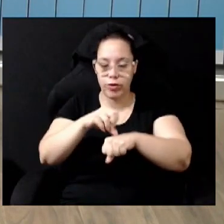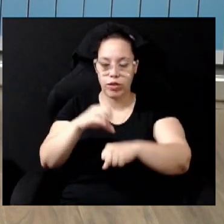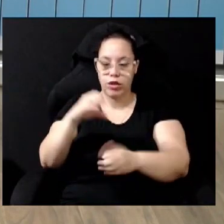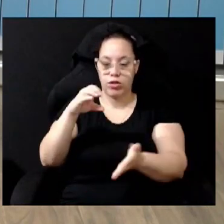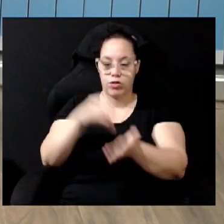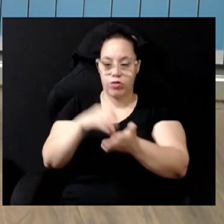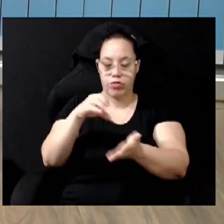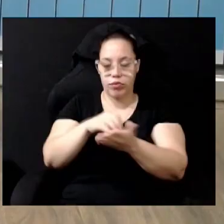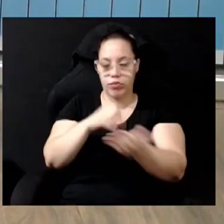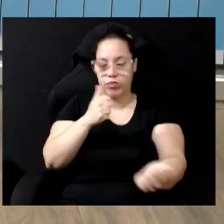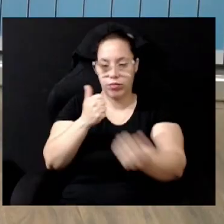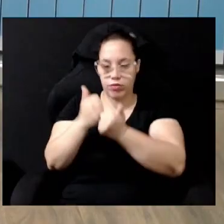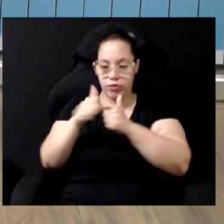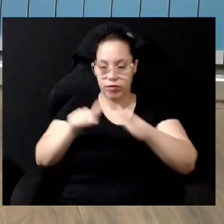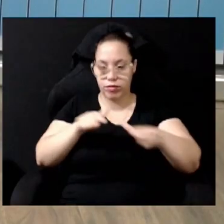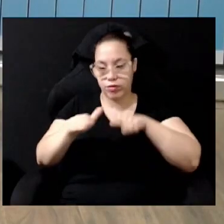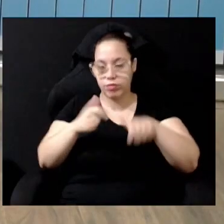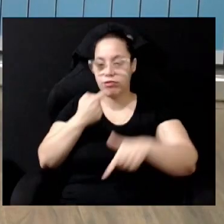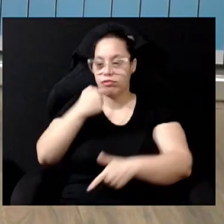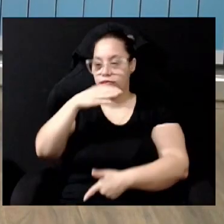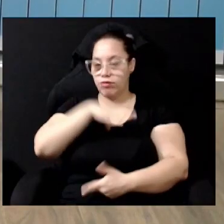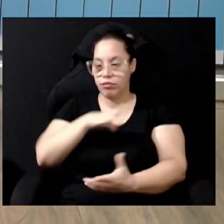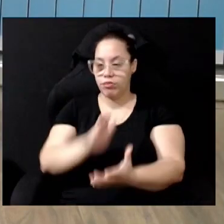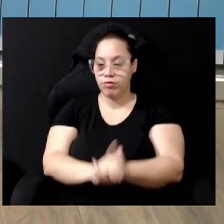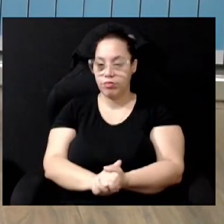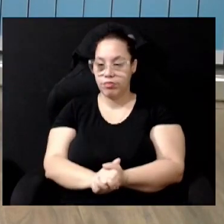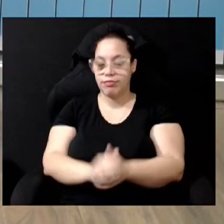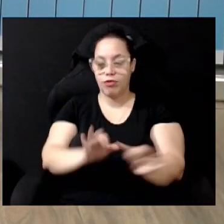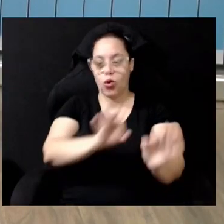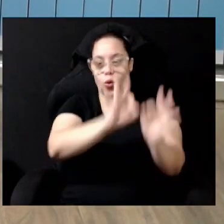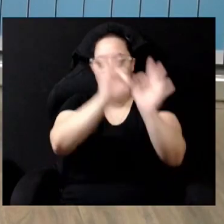Apoio ao Trabalhador de Campinas e a gente acompanha